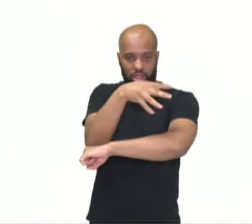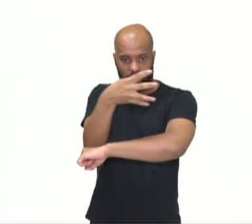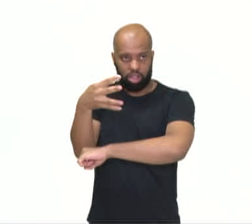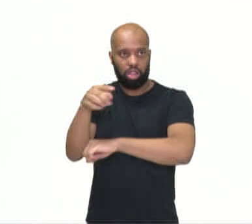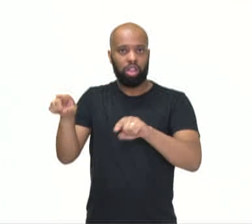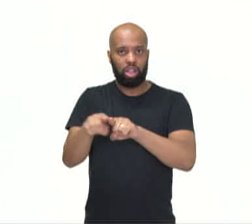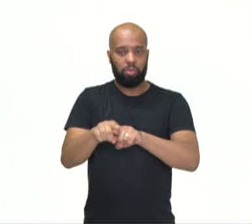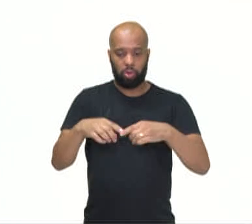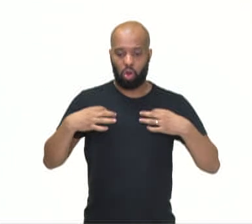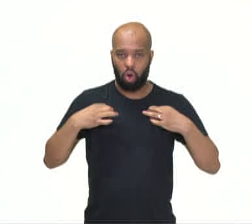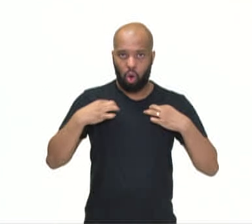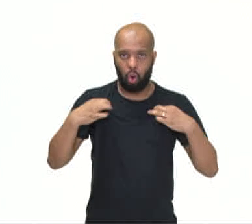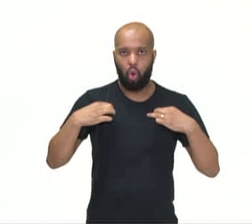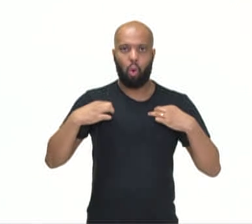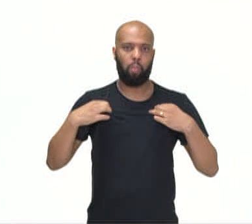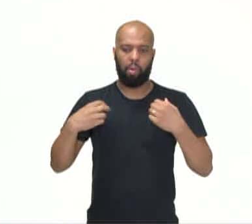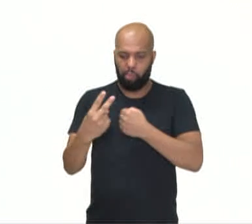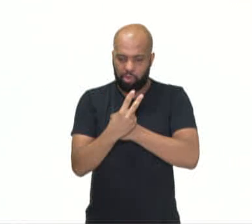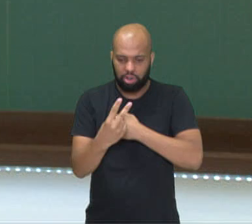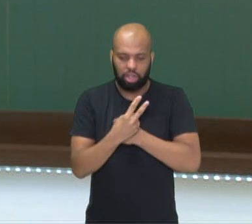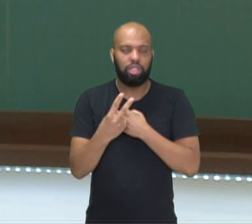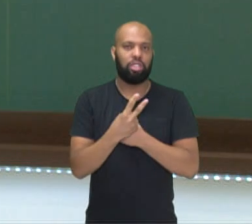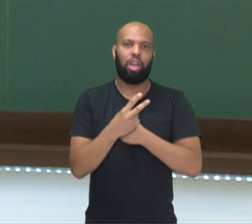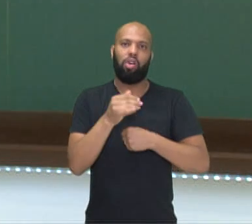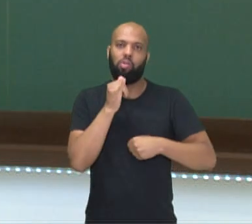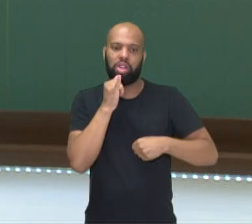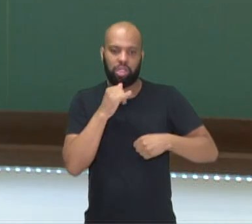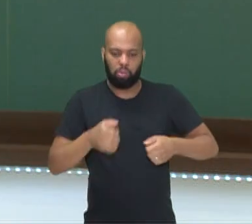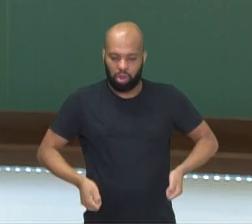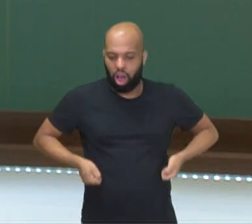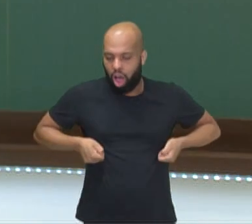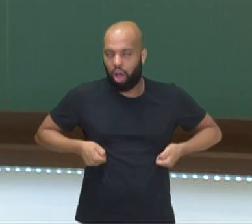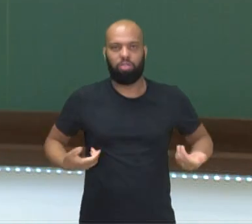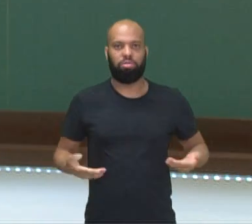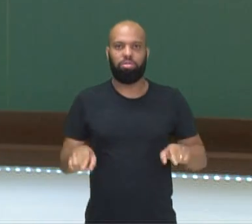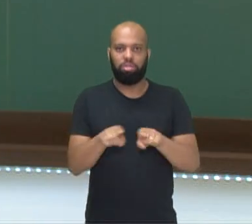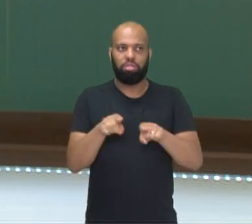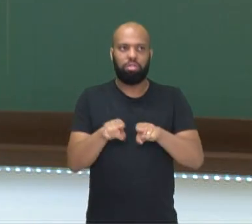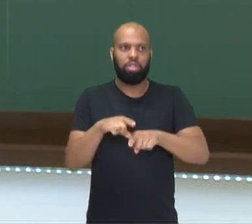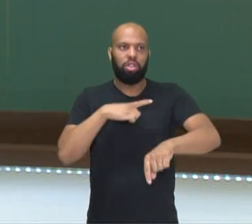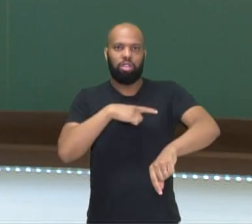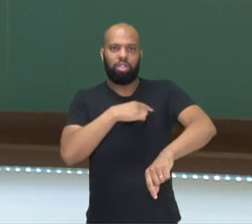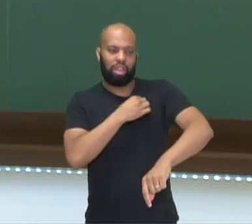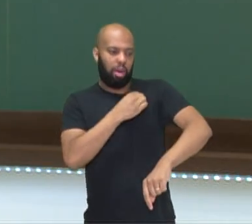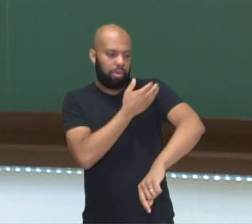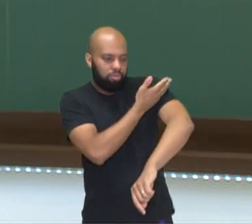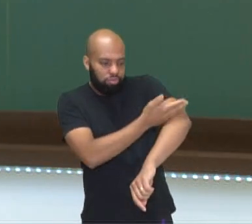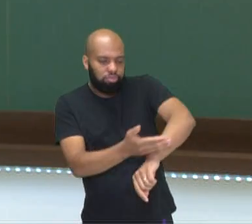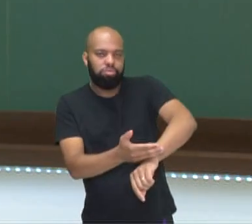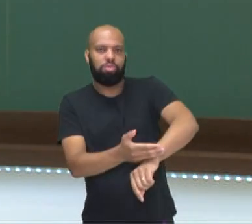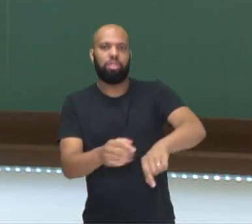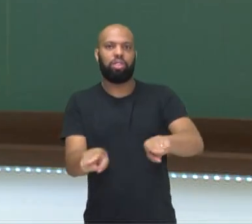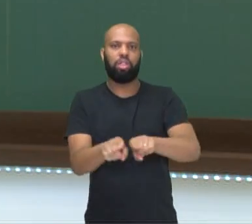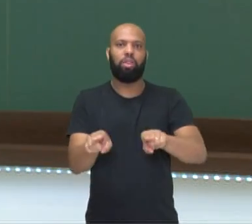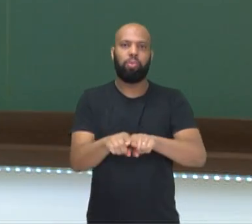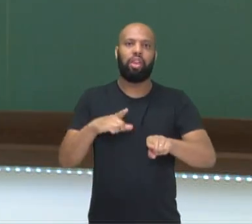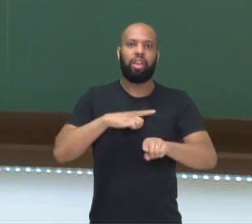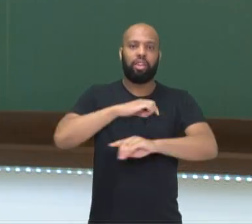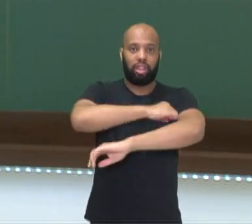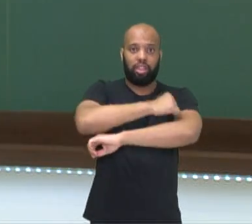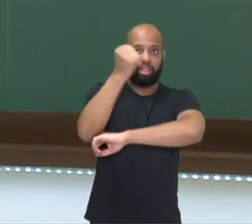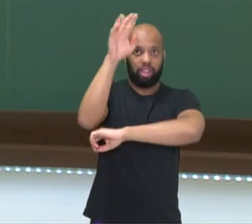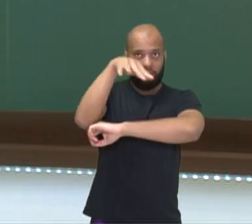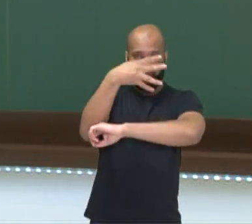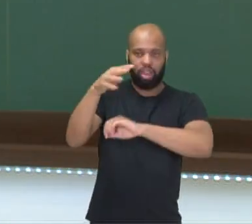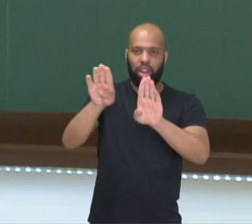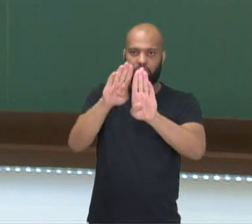que protegem as pernas, então estar de calça comprida, braços, então manga comprida, telas nas portas e nas